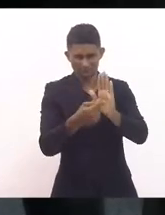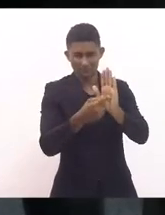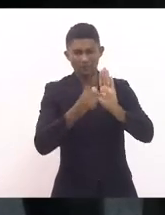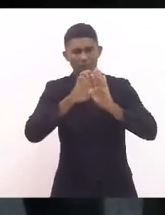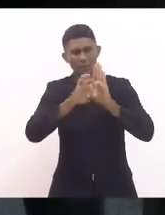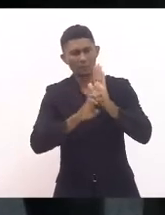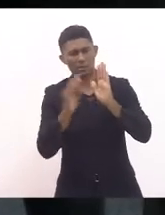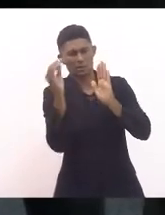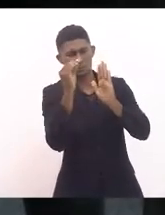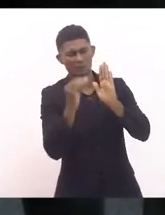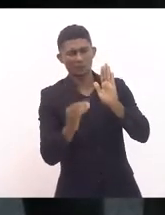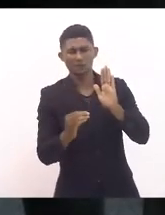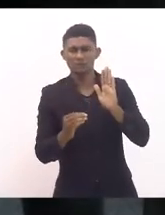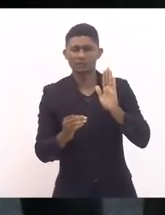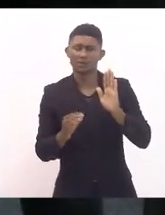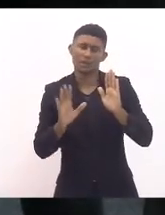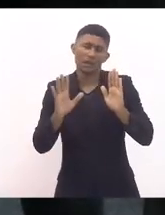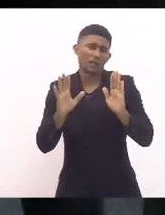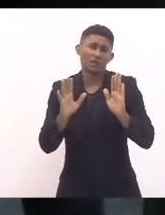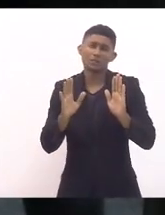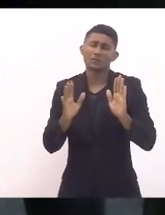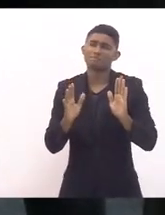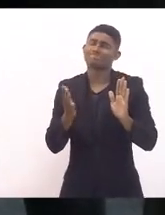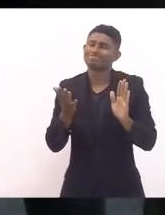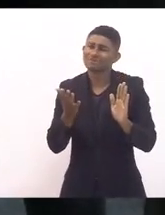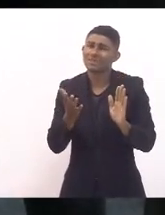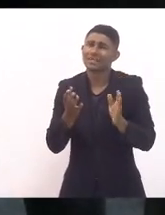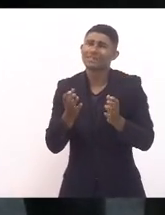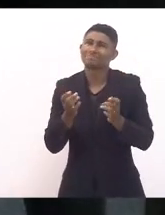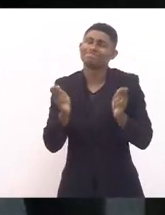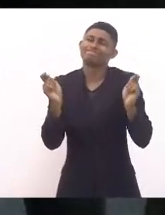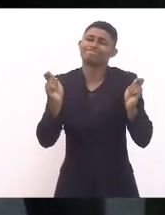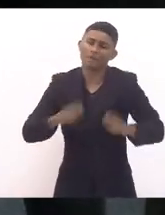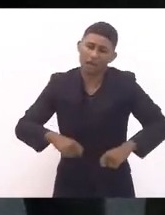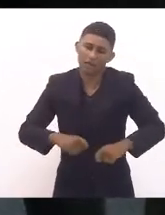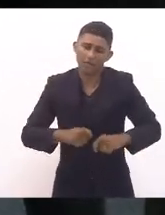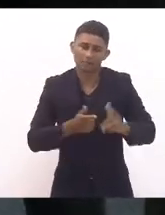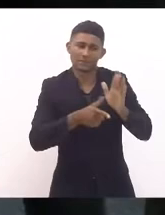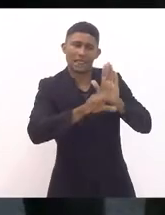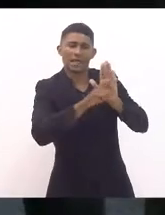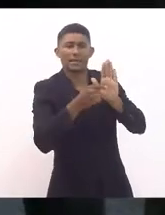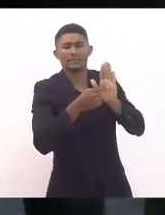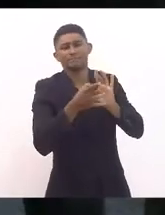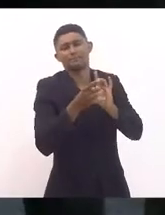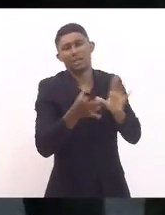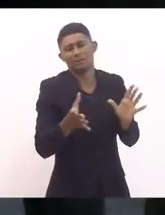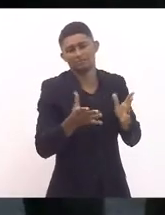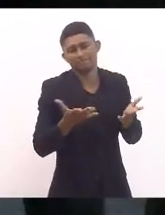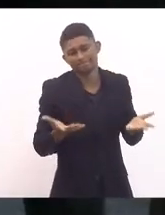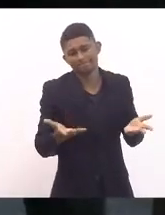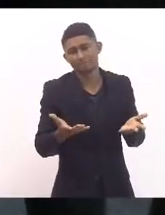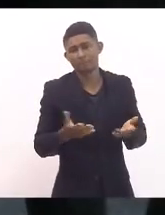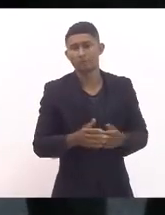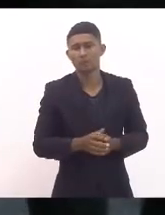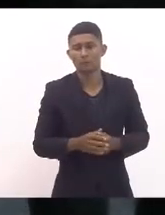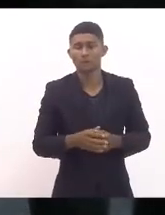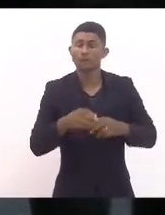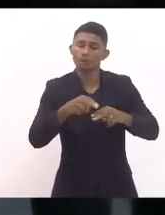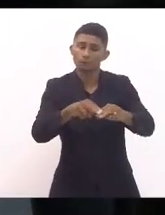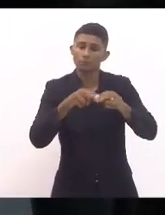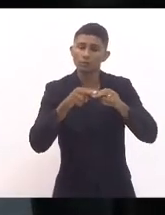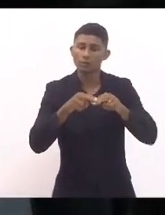deveria fazer, mas cabe. Temos que aceitar. Por isso que o processo